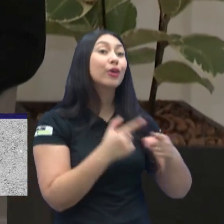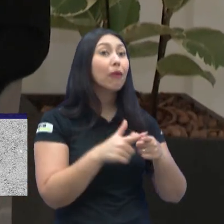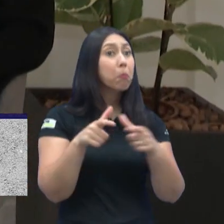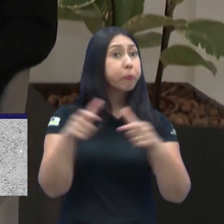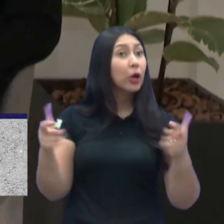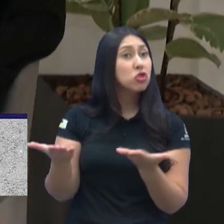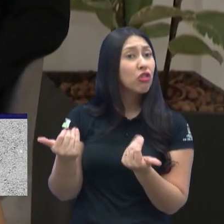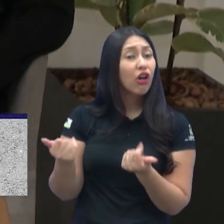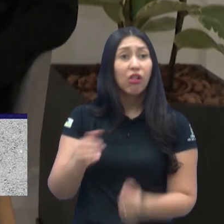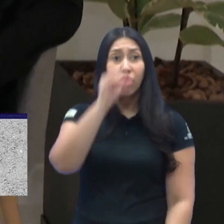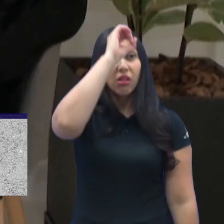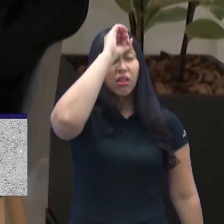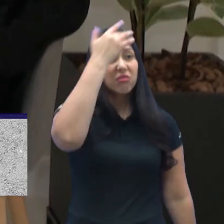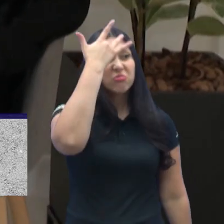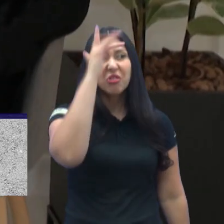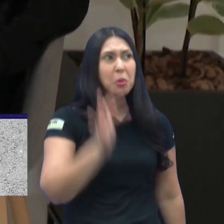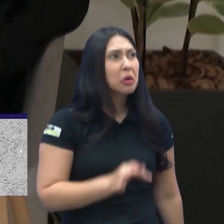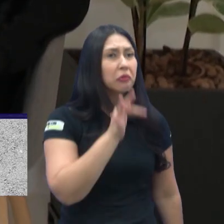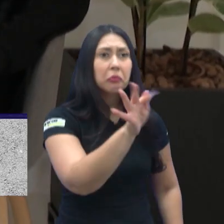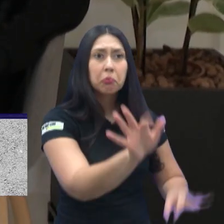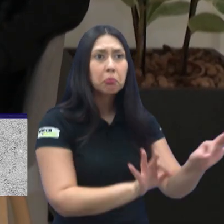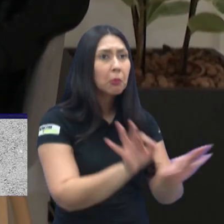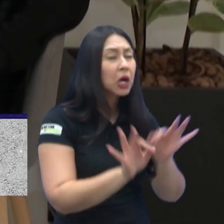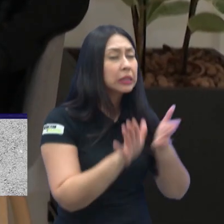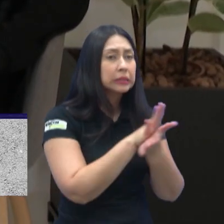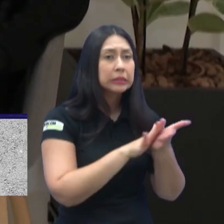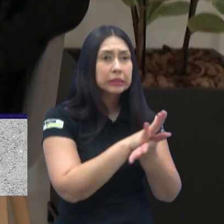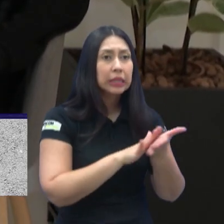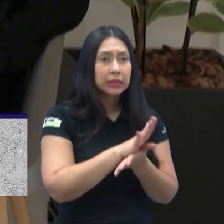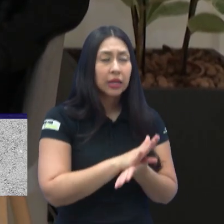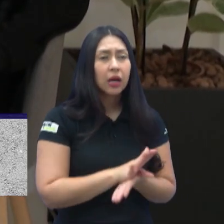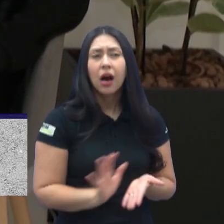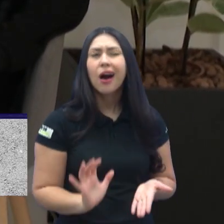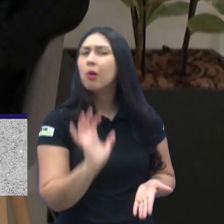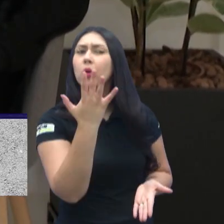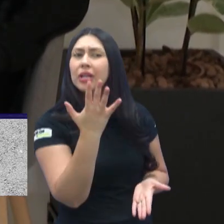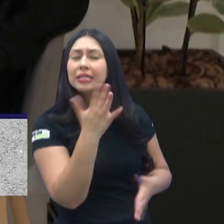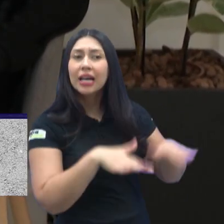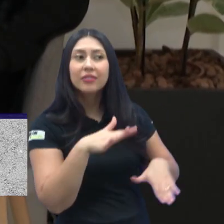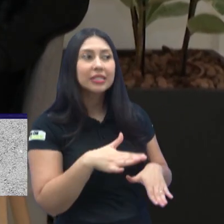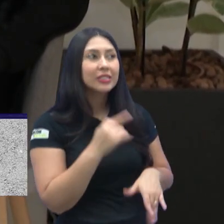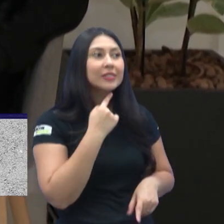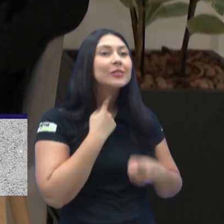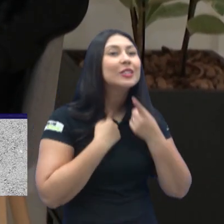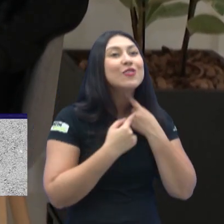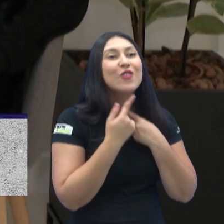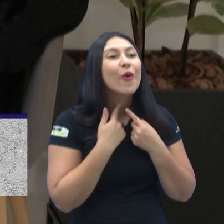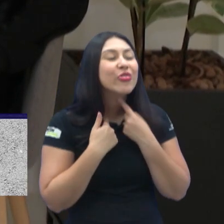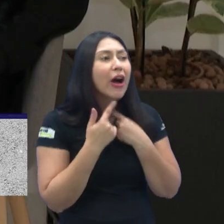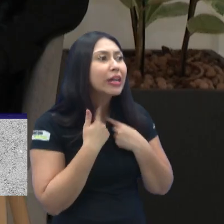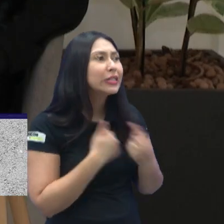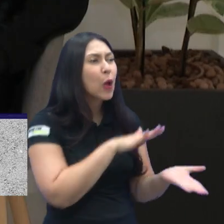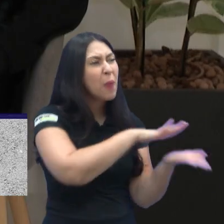essa cabeça de pensar no futuro, de dedicar um tempo a isso. Acontece muito as tentações ali de todo mês, ai meu Deus,